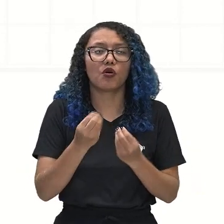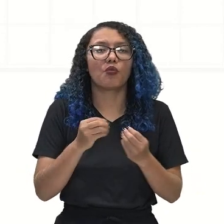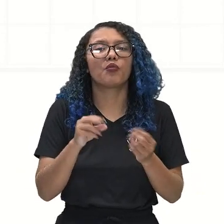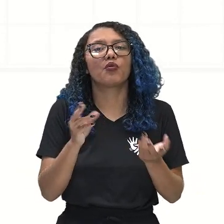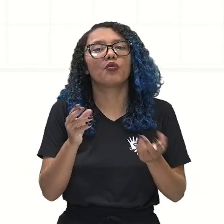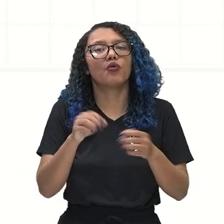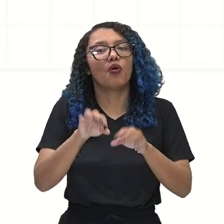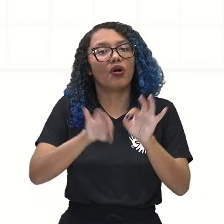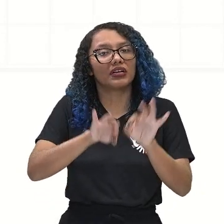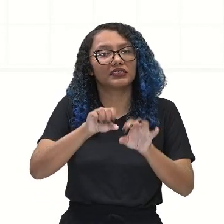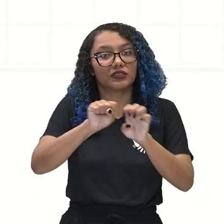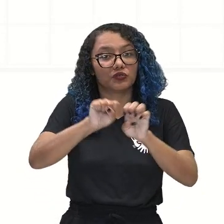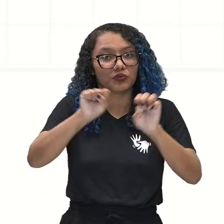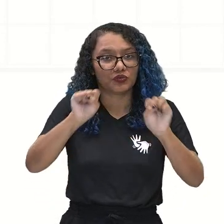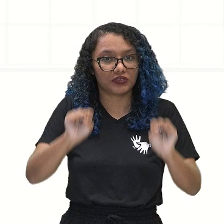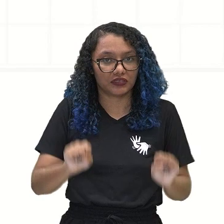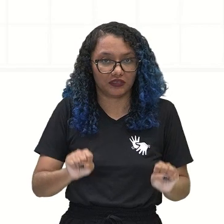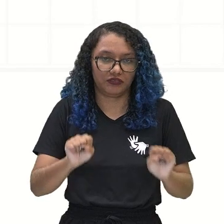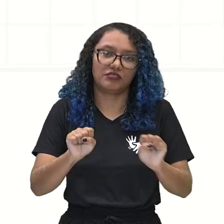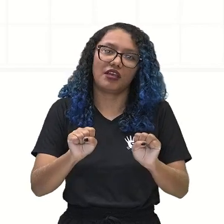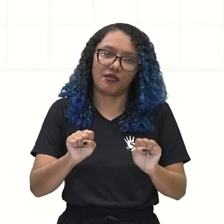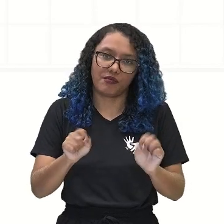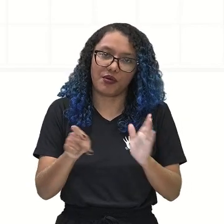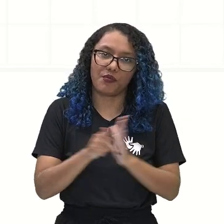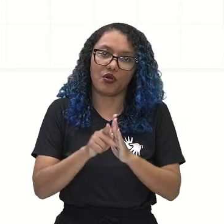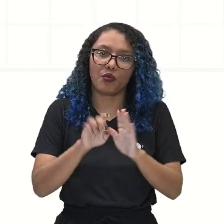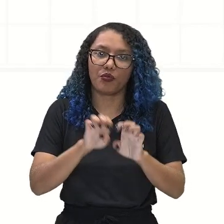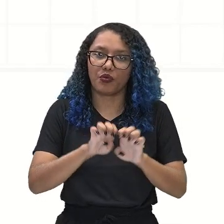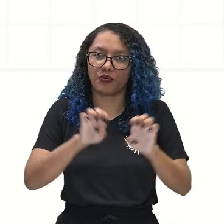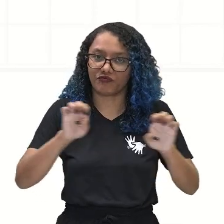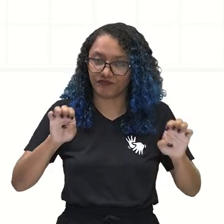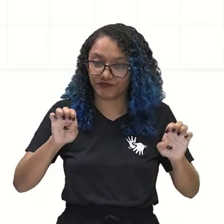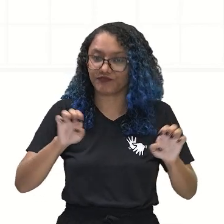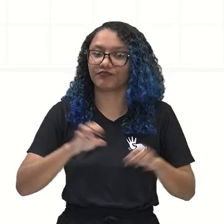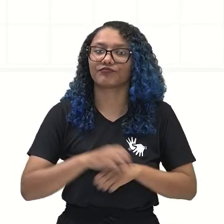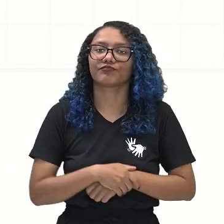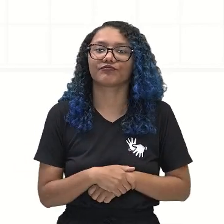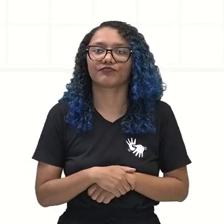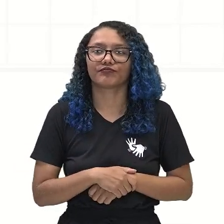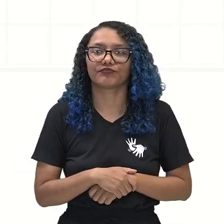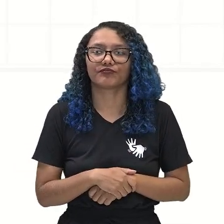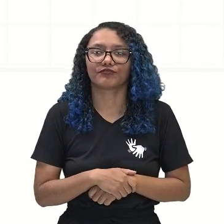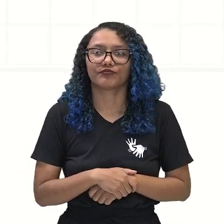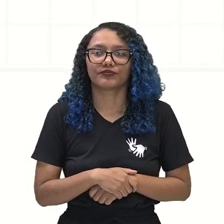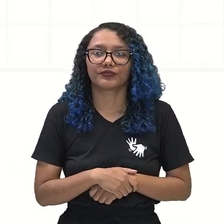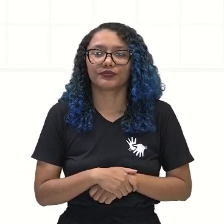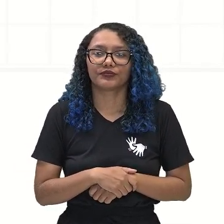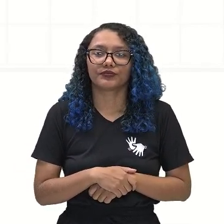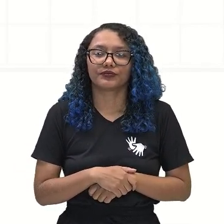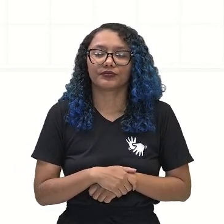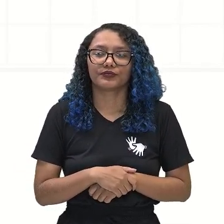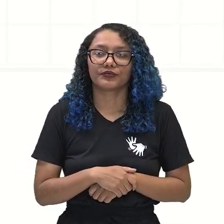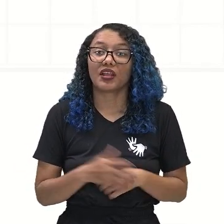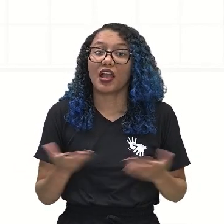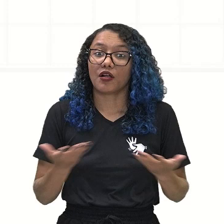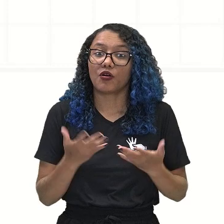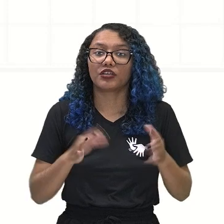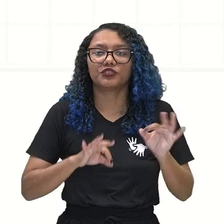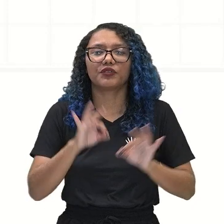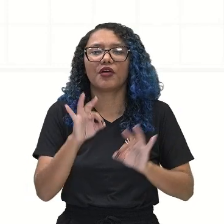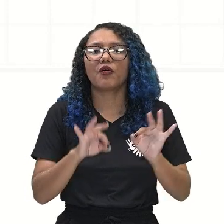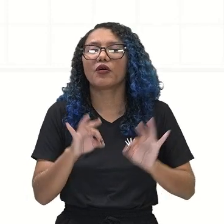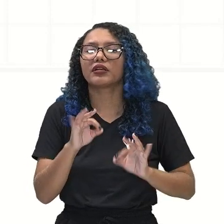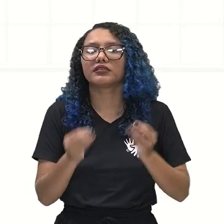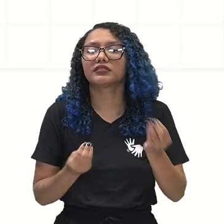ter o sistema de equações, certo? Então vamos estruturar o sistema de equações. Como é que nós